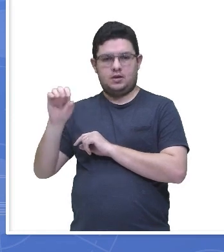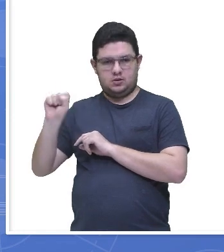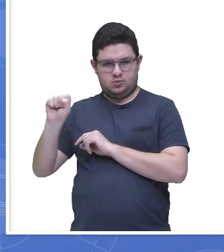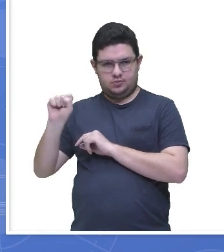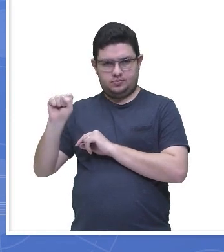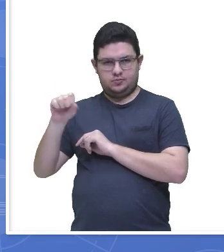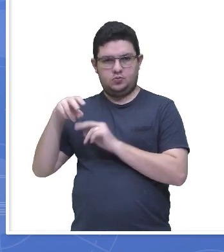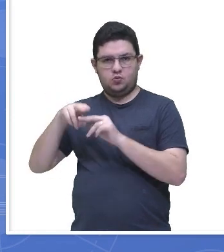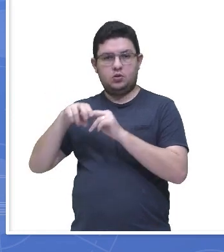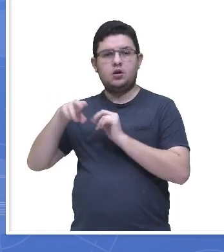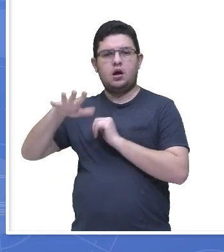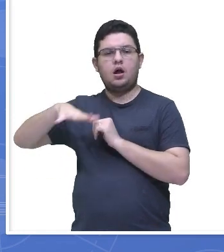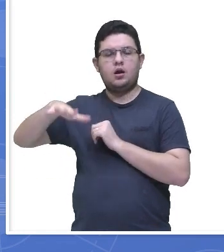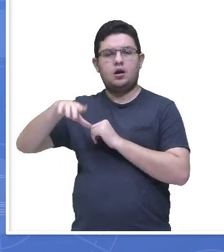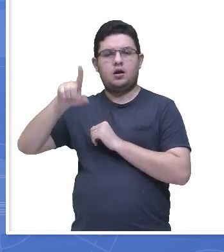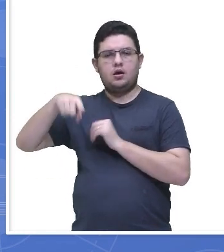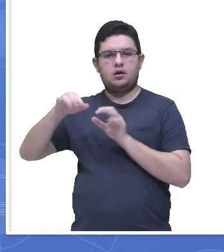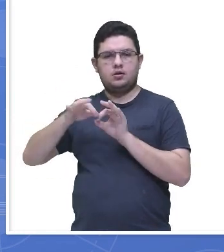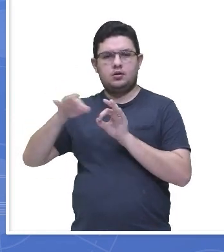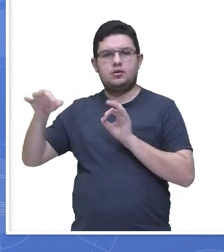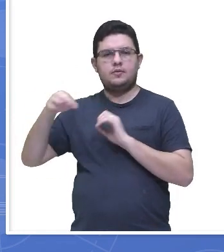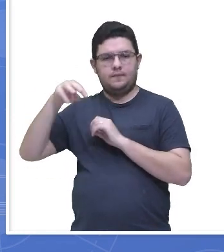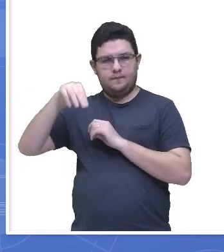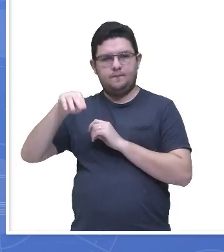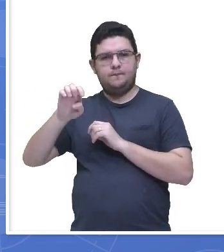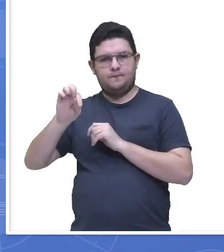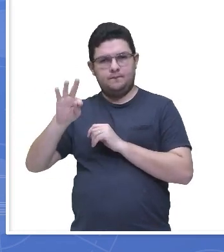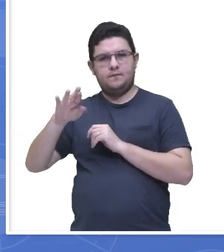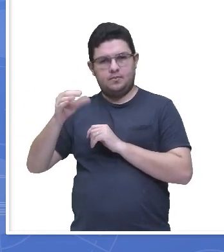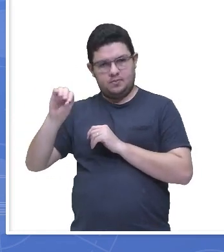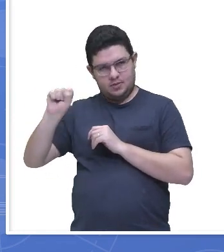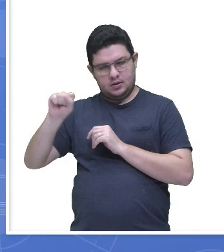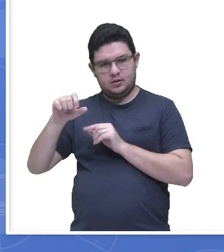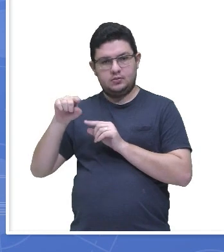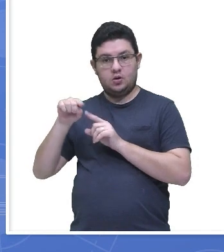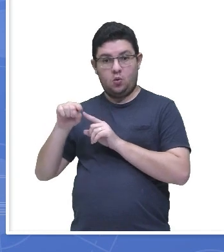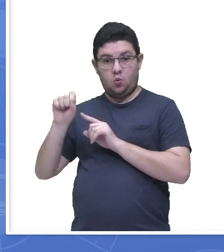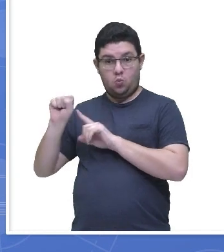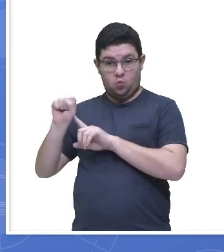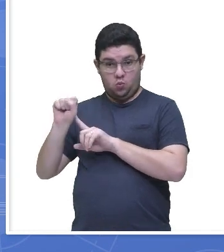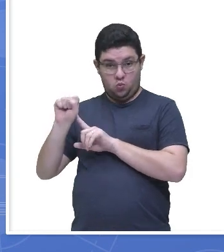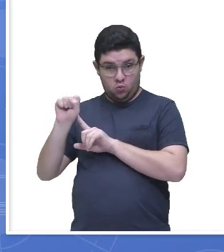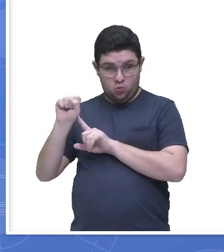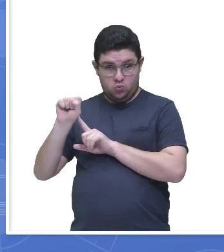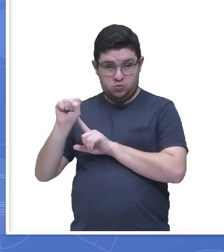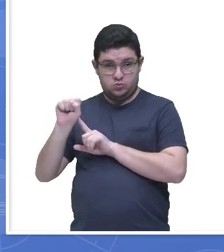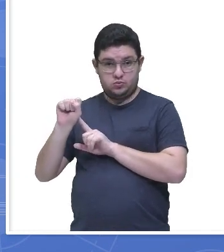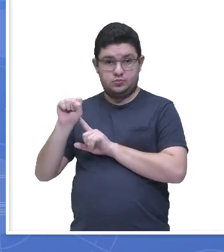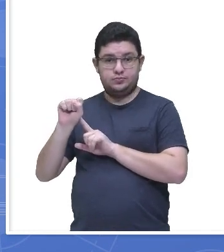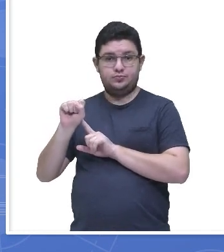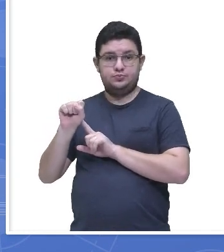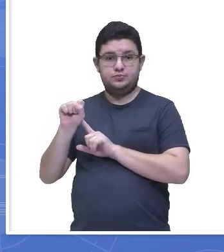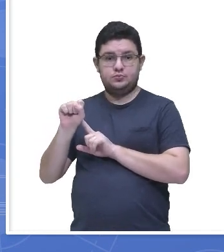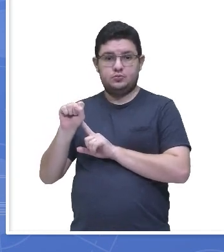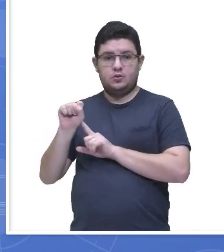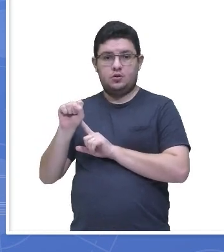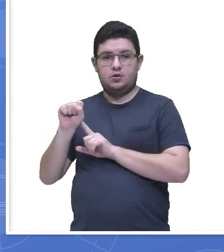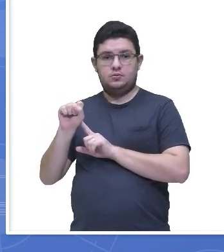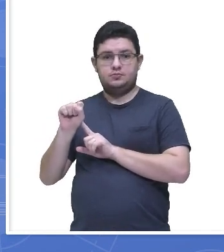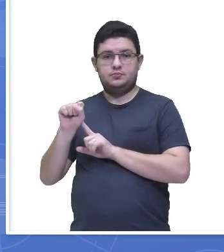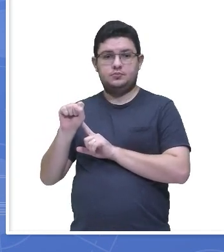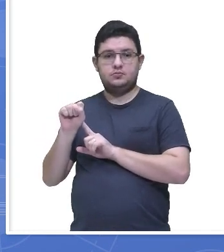metros. Então, 8 metros da posição inicial, e aí eu tenho aqui, agora que